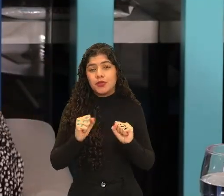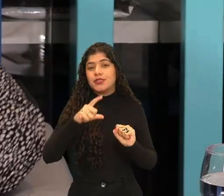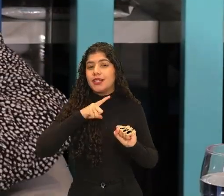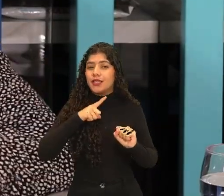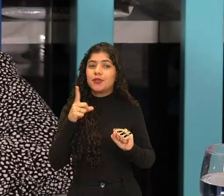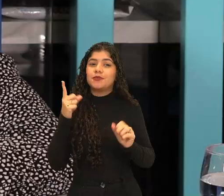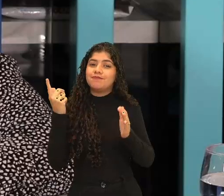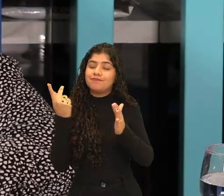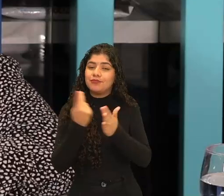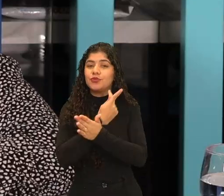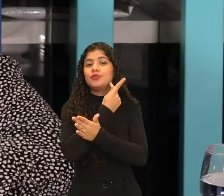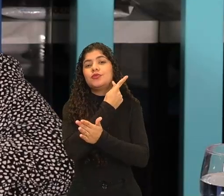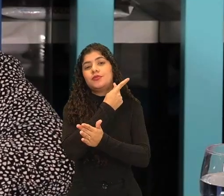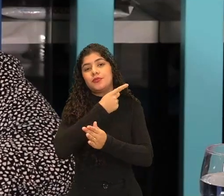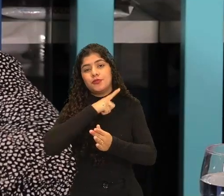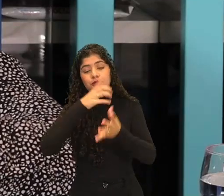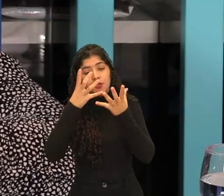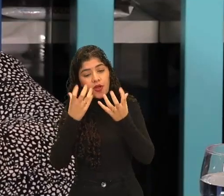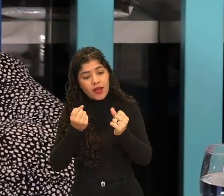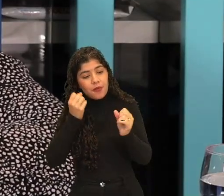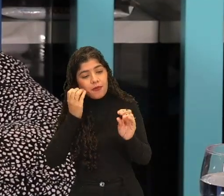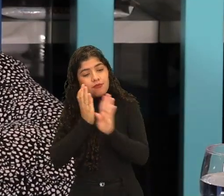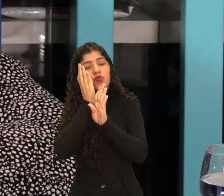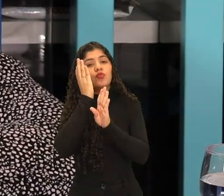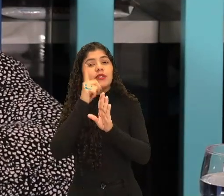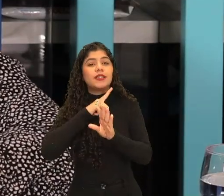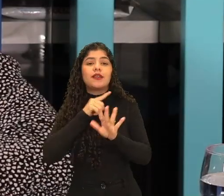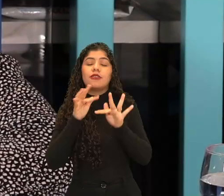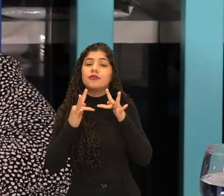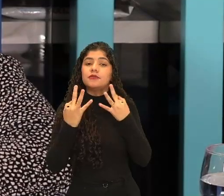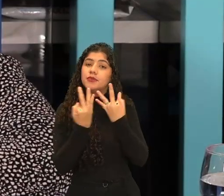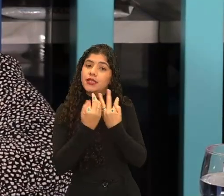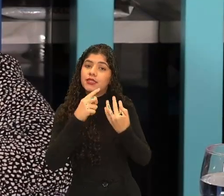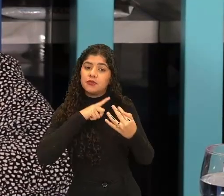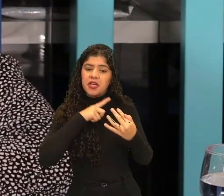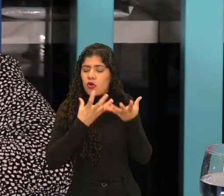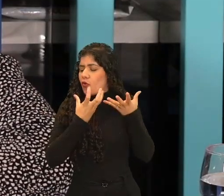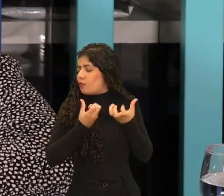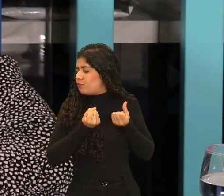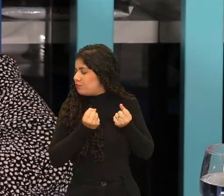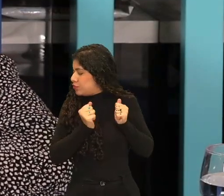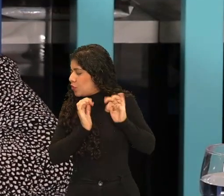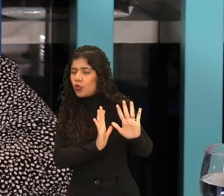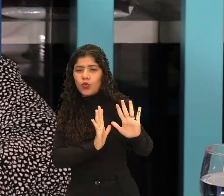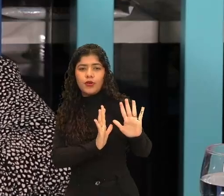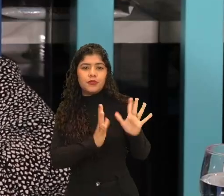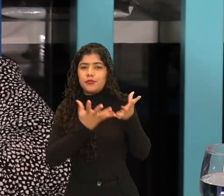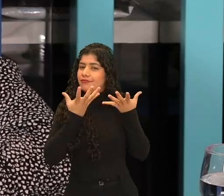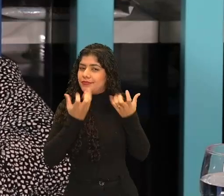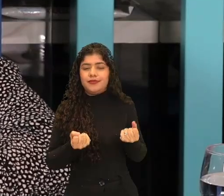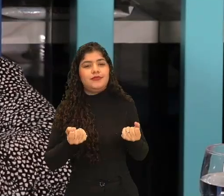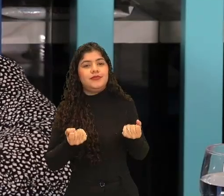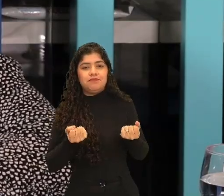ao receber aquele diagnóstico. Algumas famílias muitas vezes entram no processo de negação, né, de não aceitação